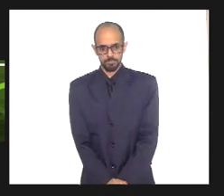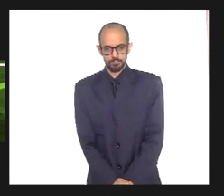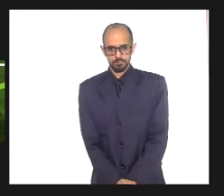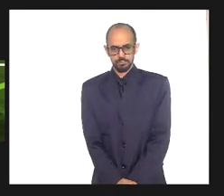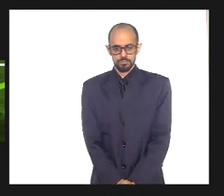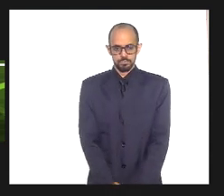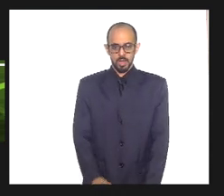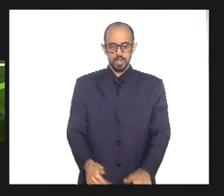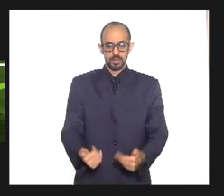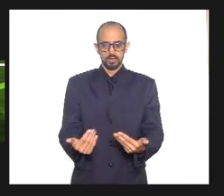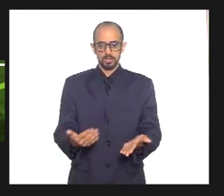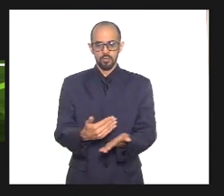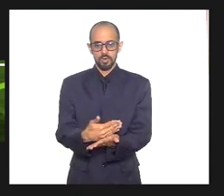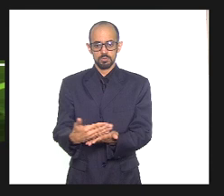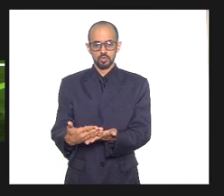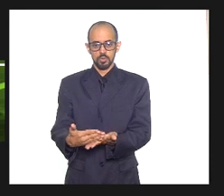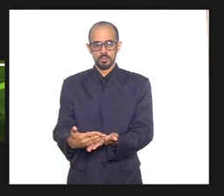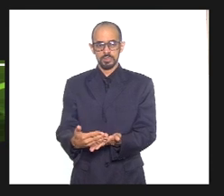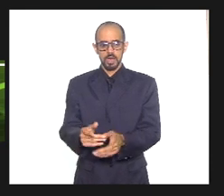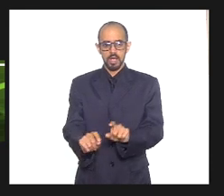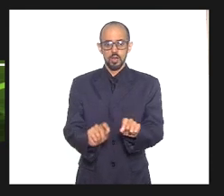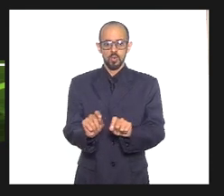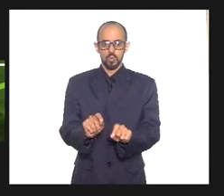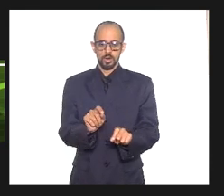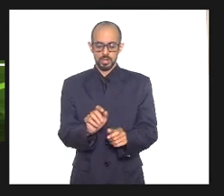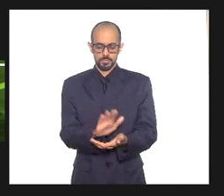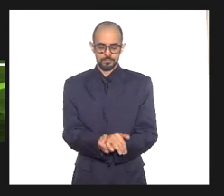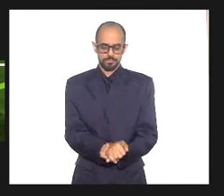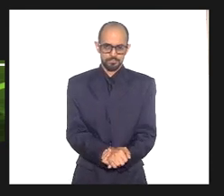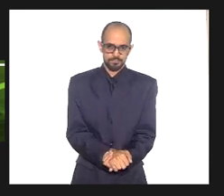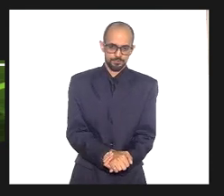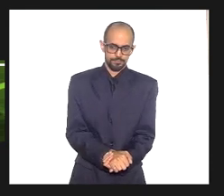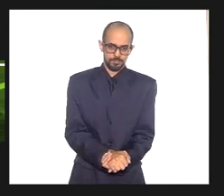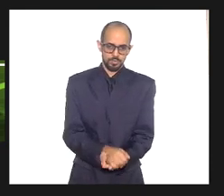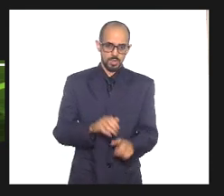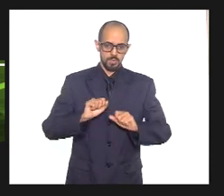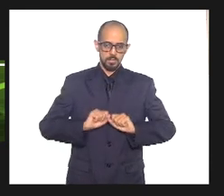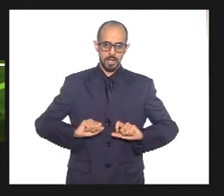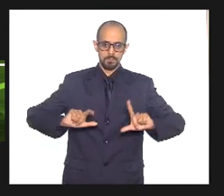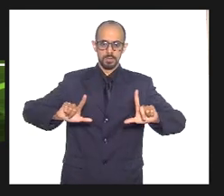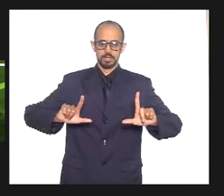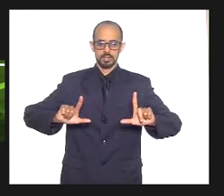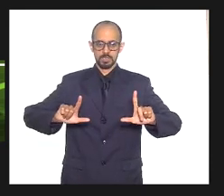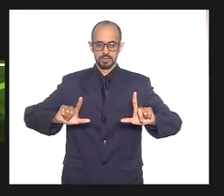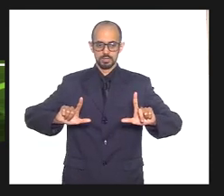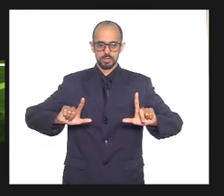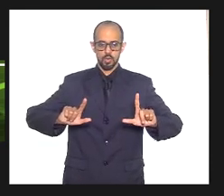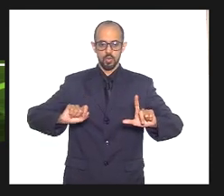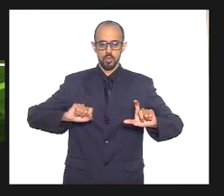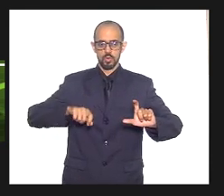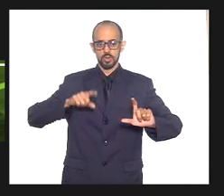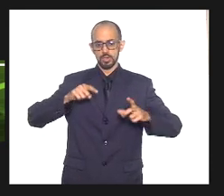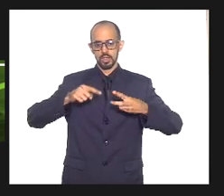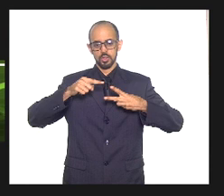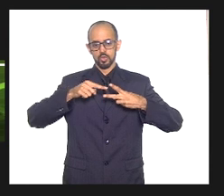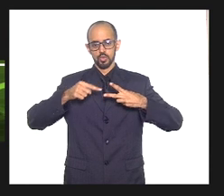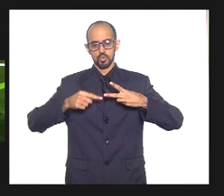Bom, vamos começar aí com... Na realidade, a apresentação está dividida em dois